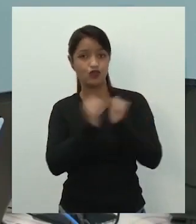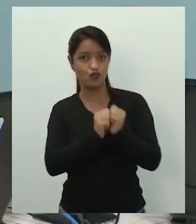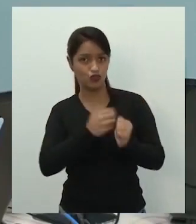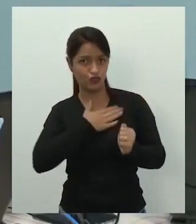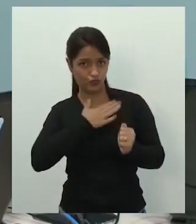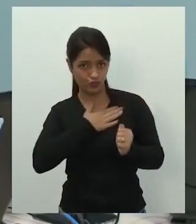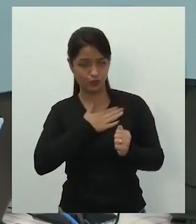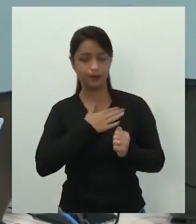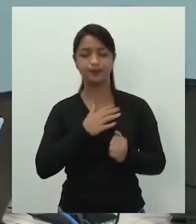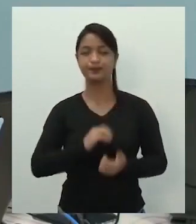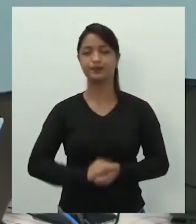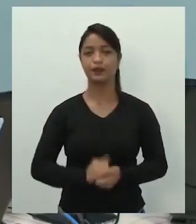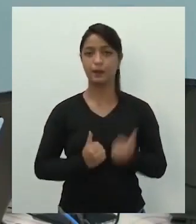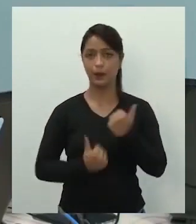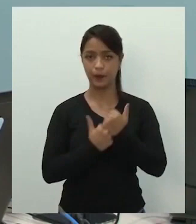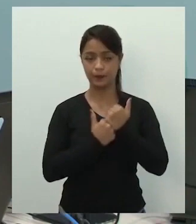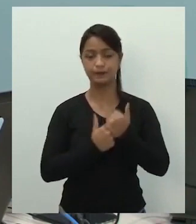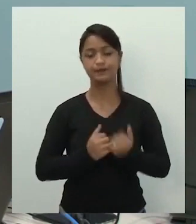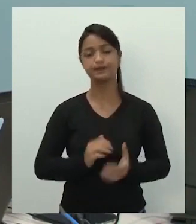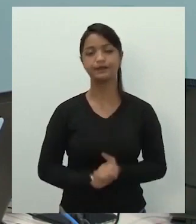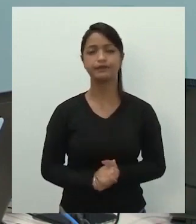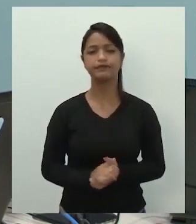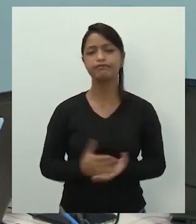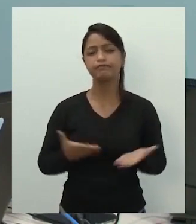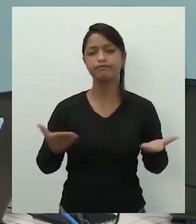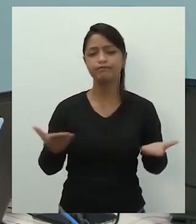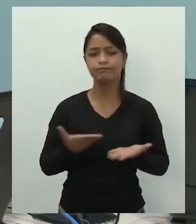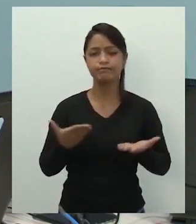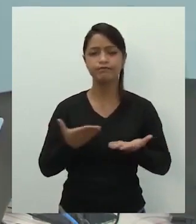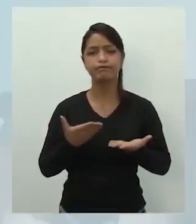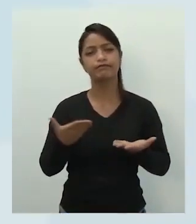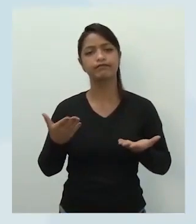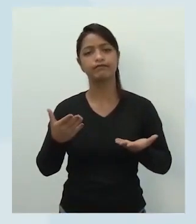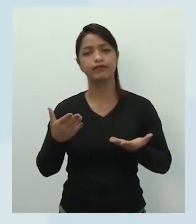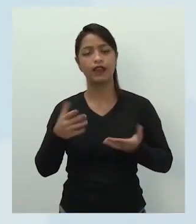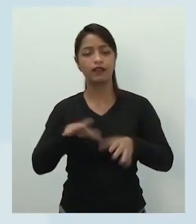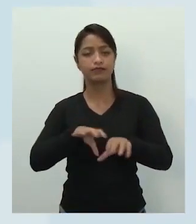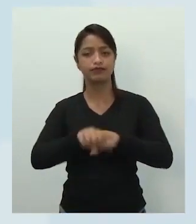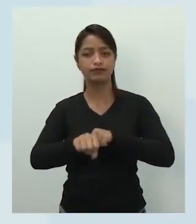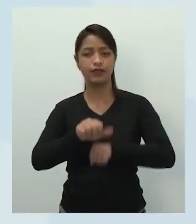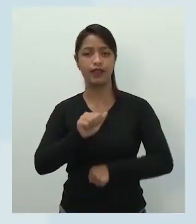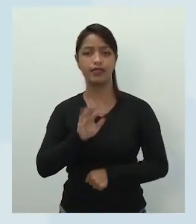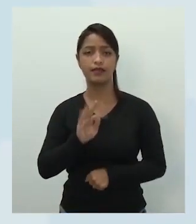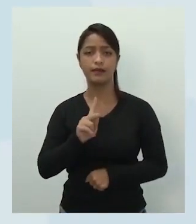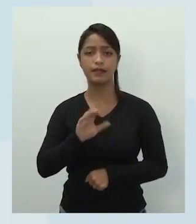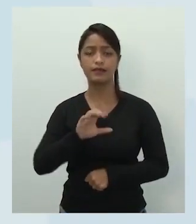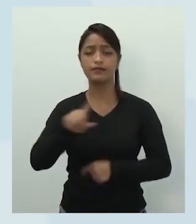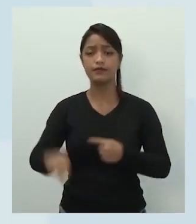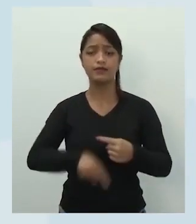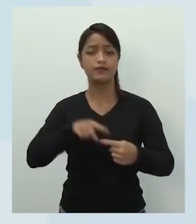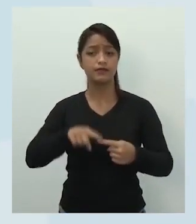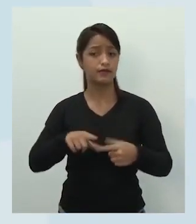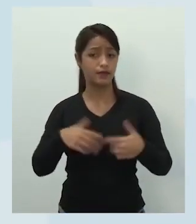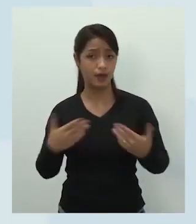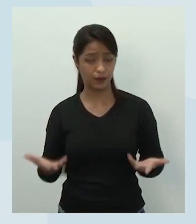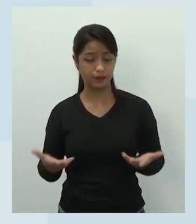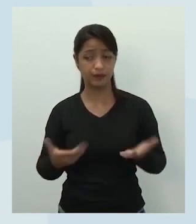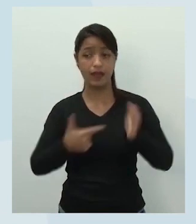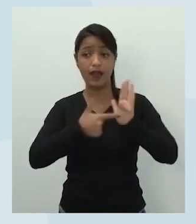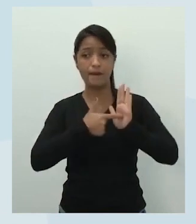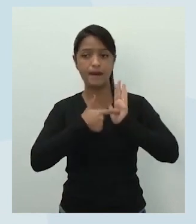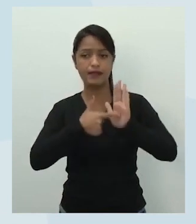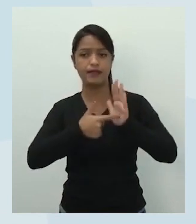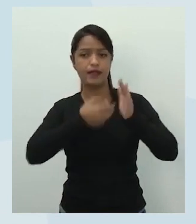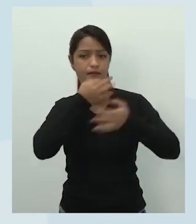Agora, vocês vão ver os objetivos da nossa ATPC de hoje. Então, o objetivo: